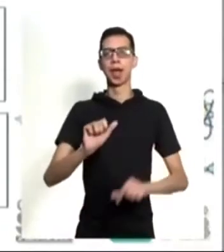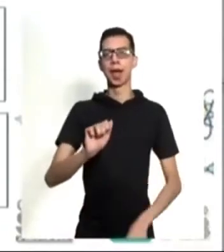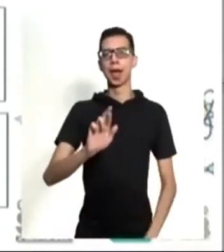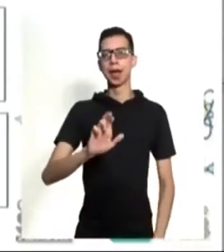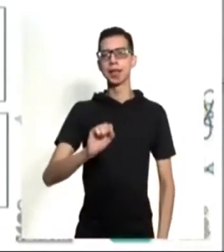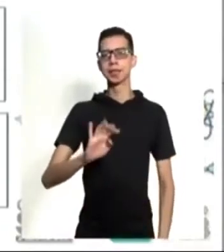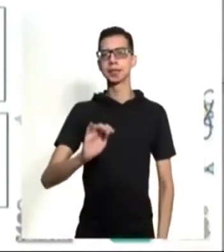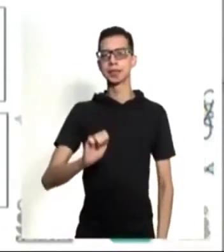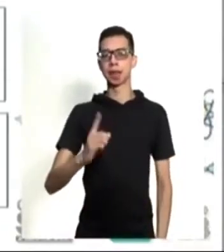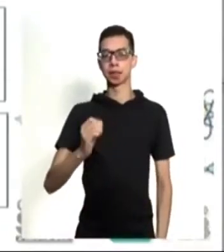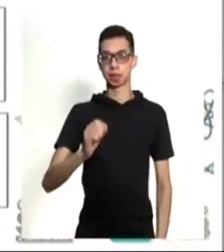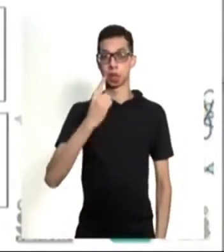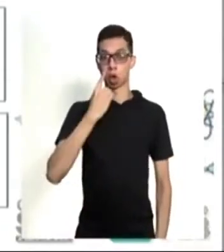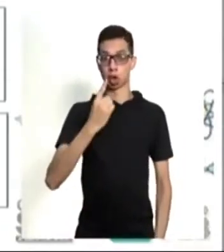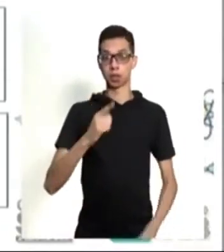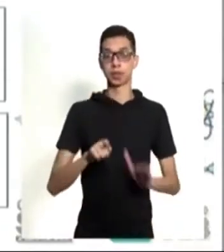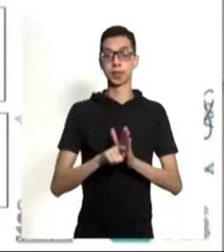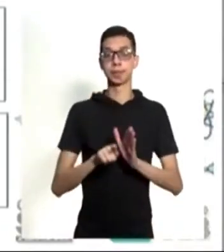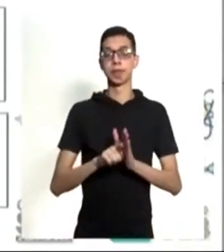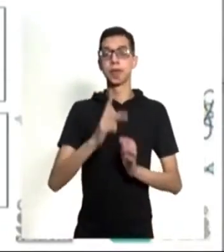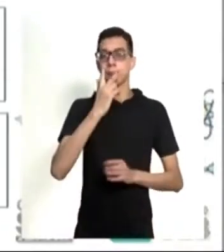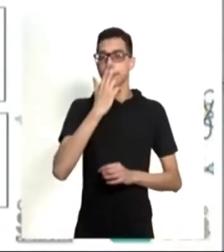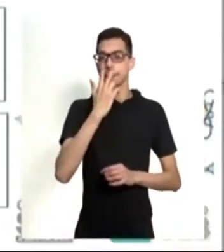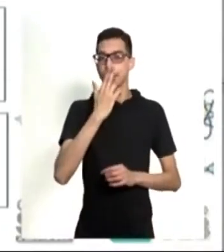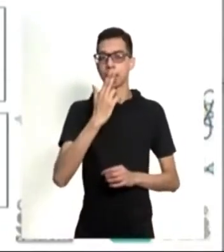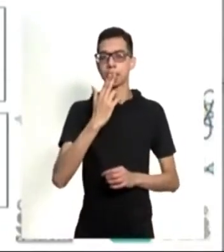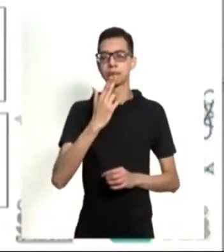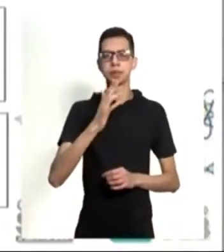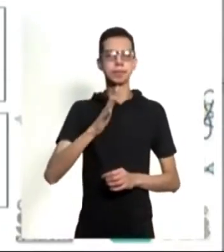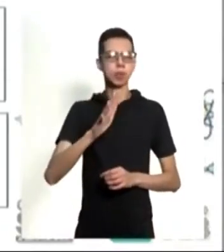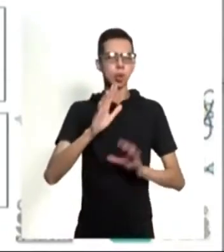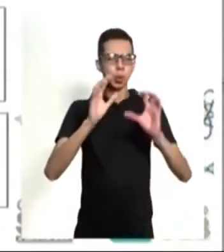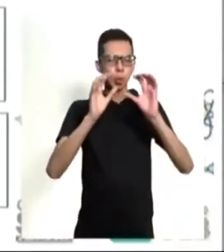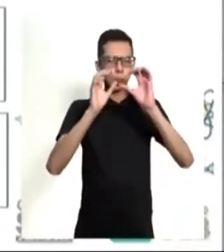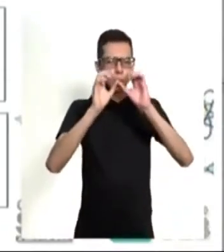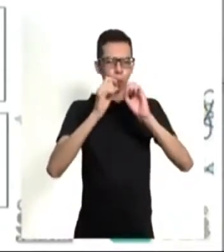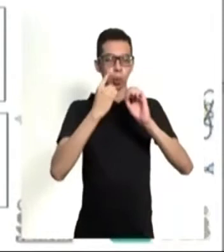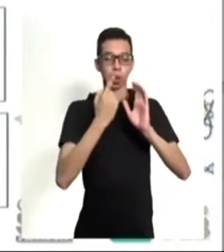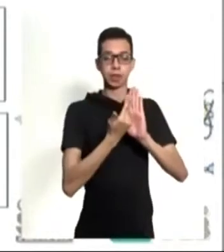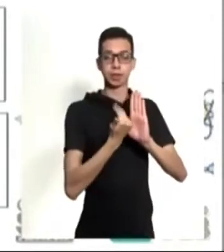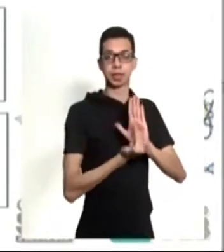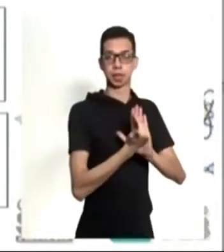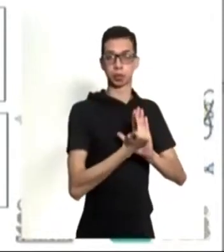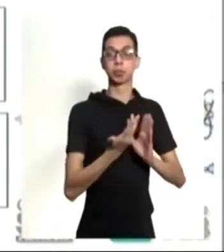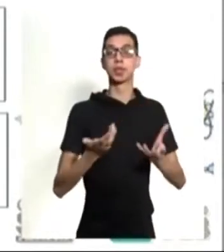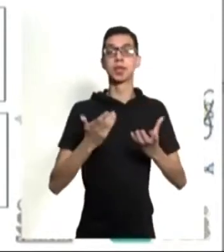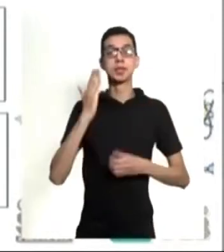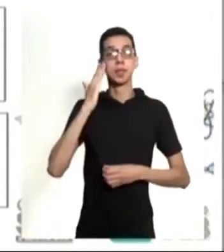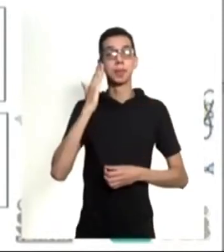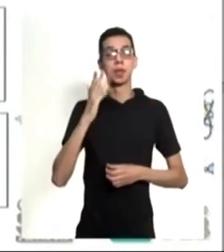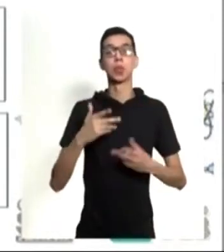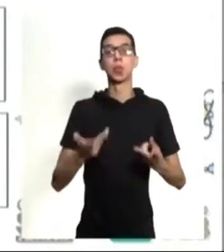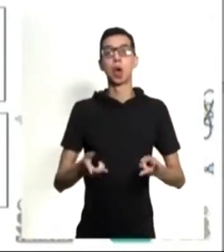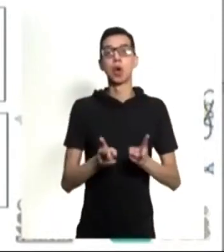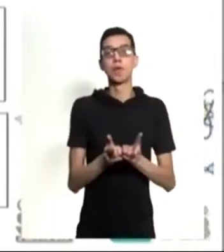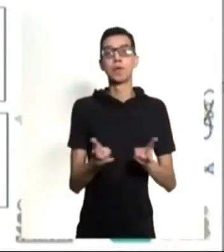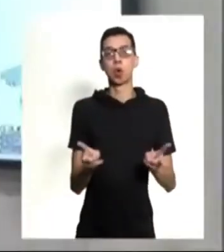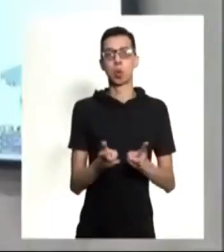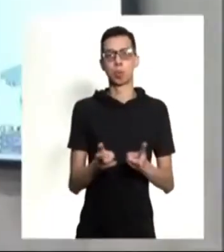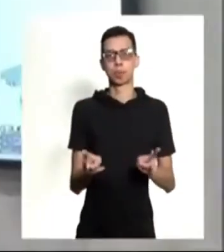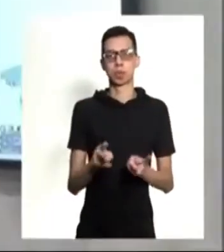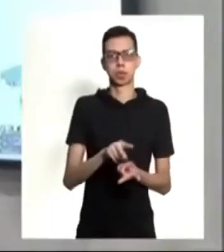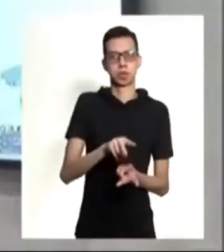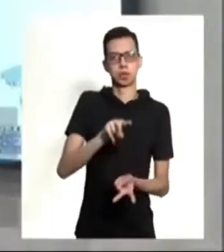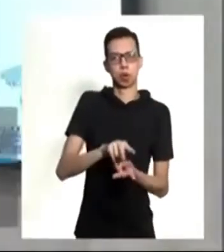sólido sombreado, com as alturas indicadas no desenho. Ele quer saber o volume do sólido sombreado. Olha para